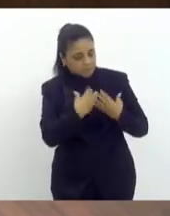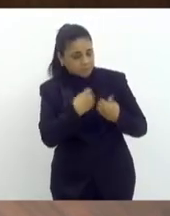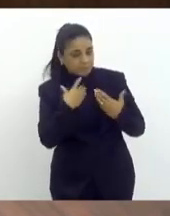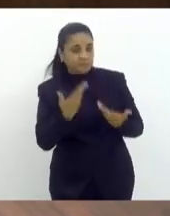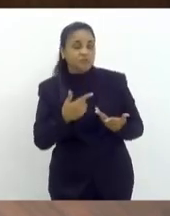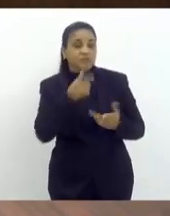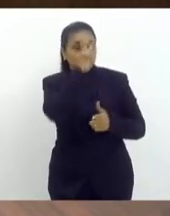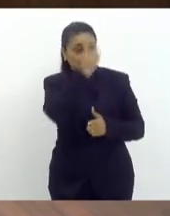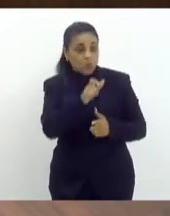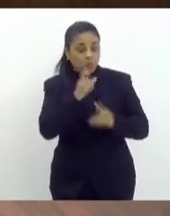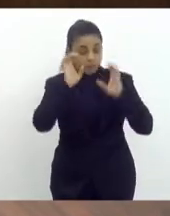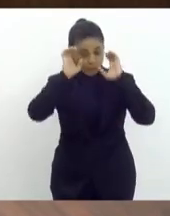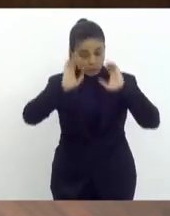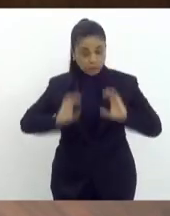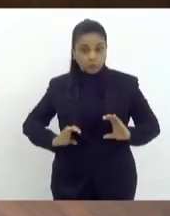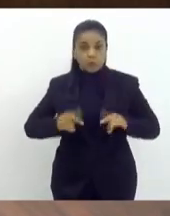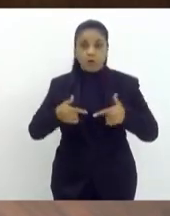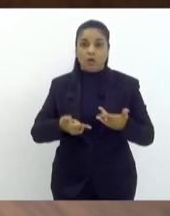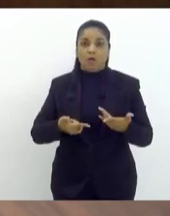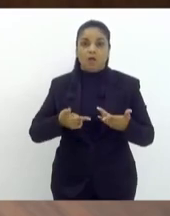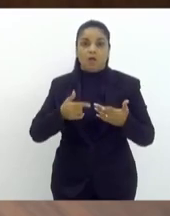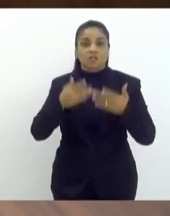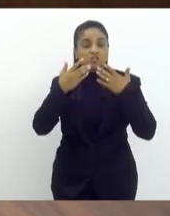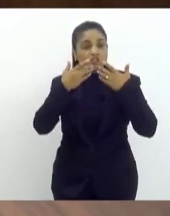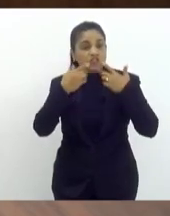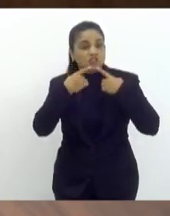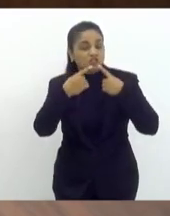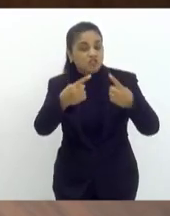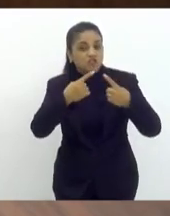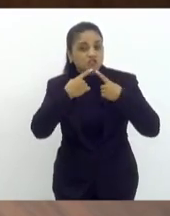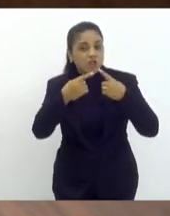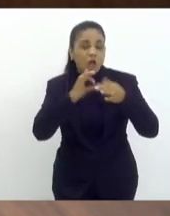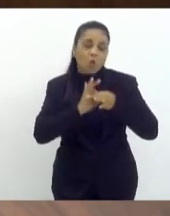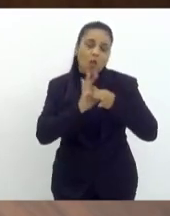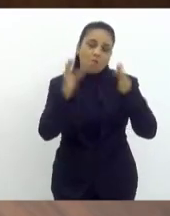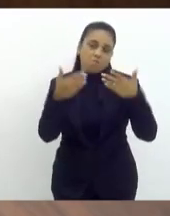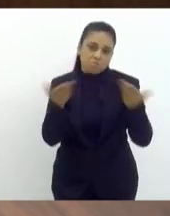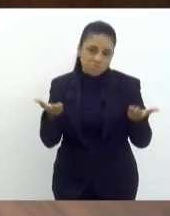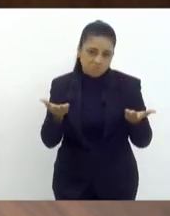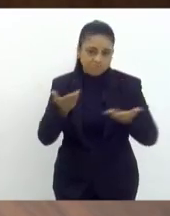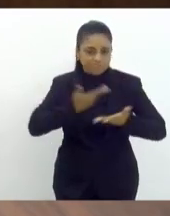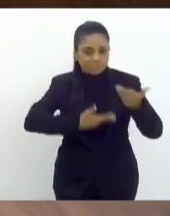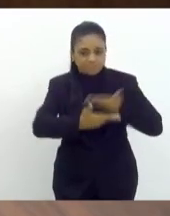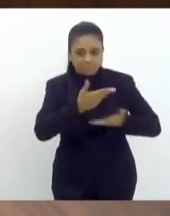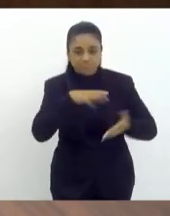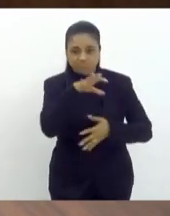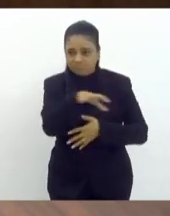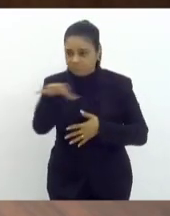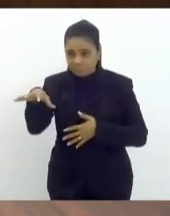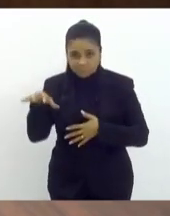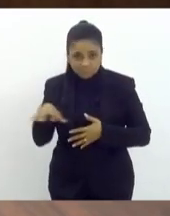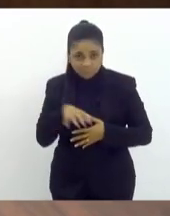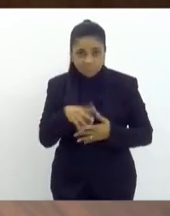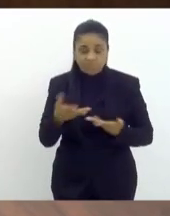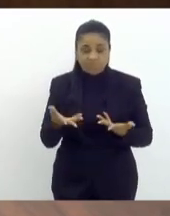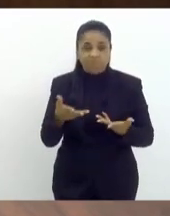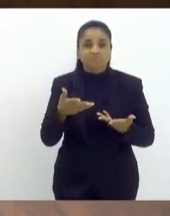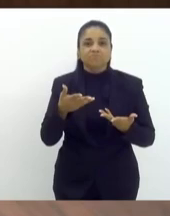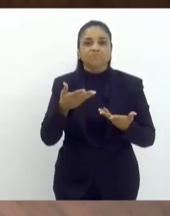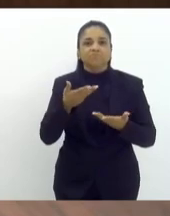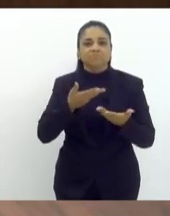sua postura né de diálogo aberto com todos os setores então agradeço a vossa excelência por